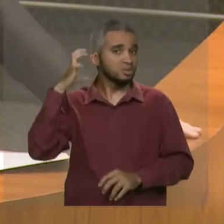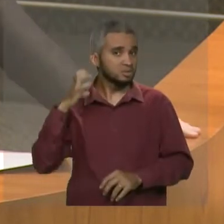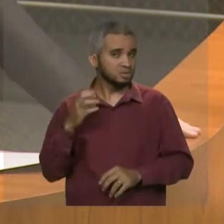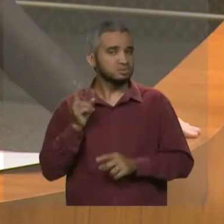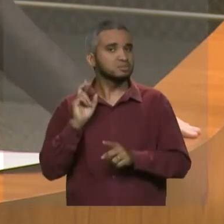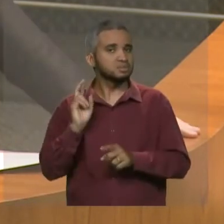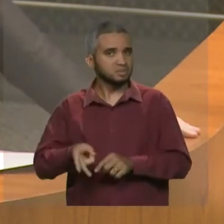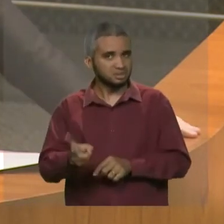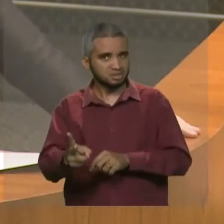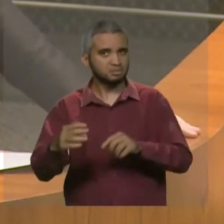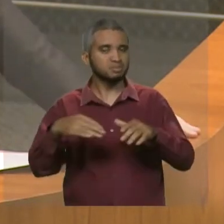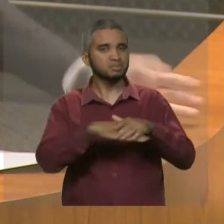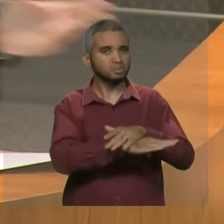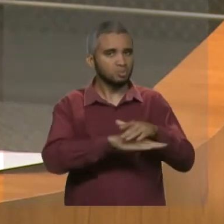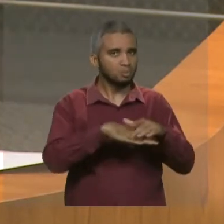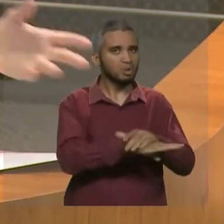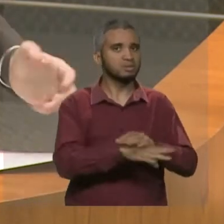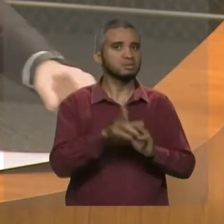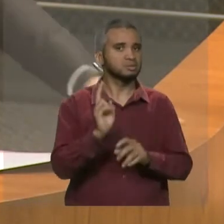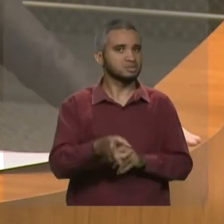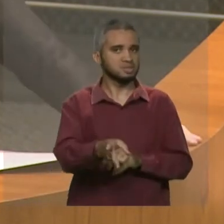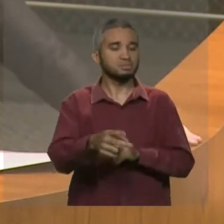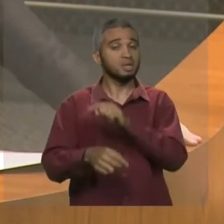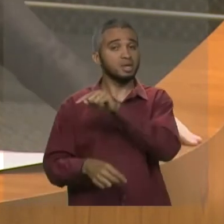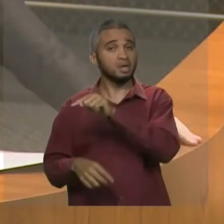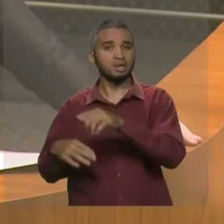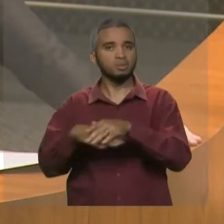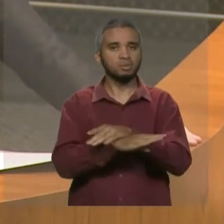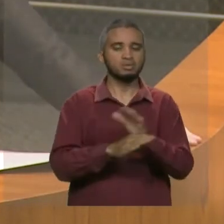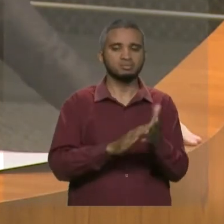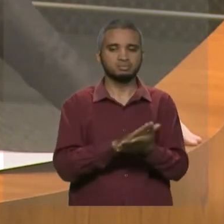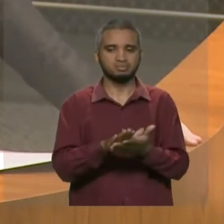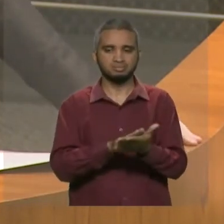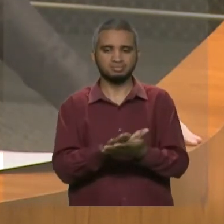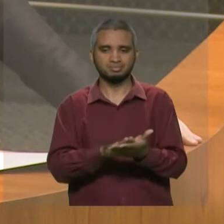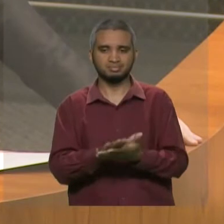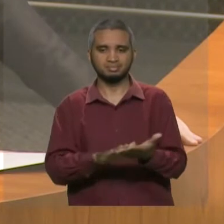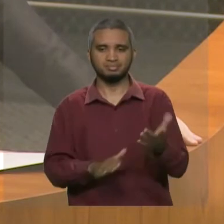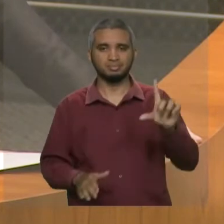quem mais fazia. Não colocou. Secou.